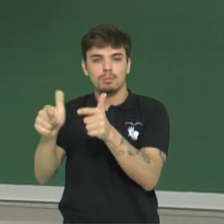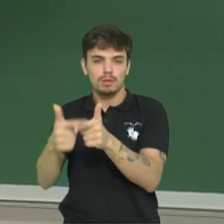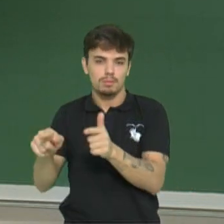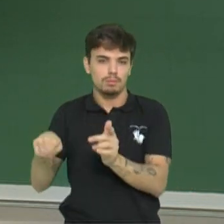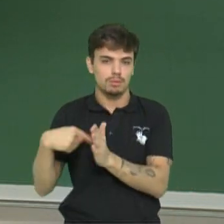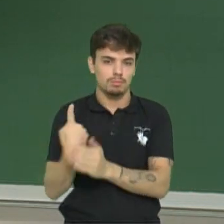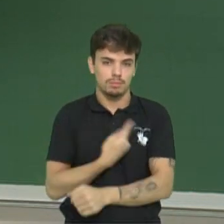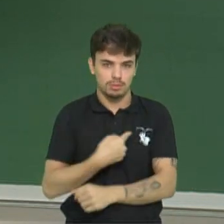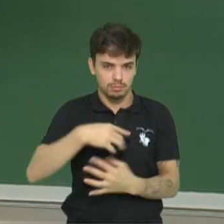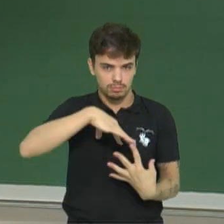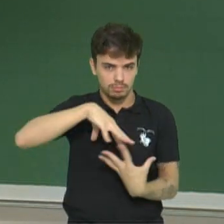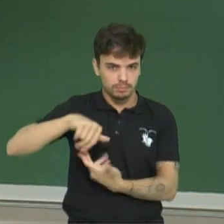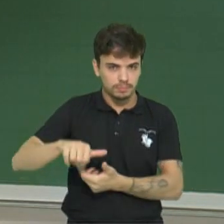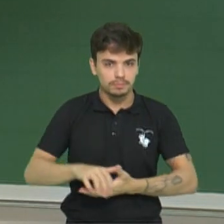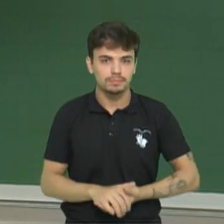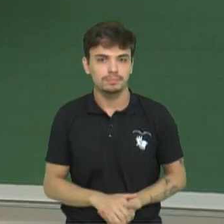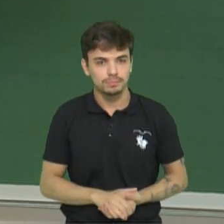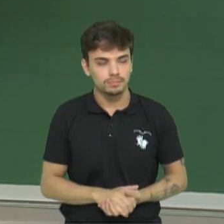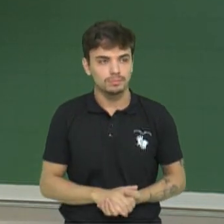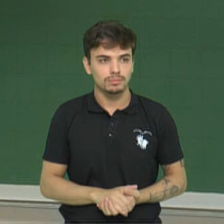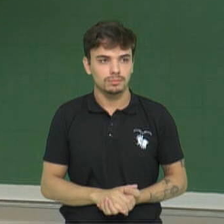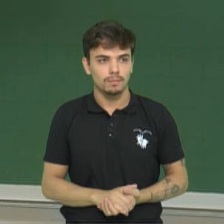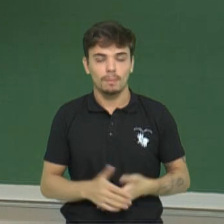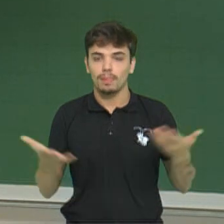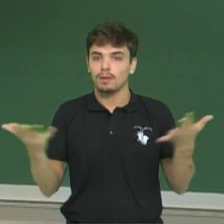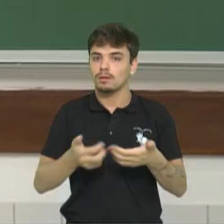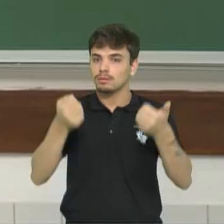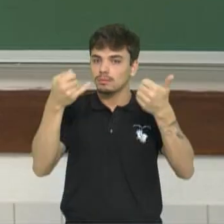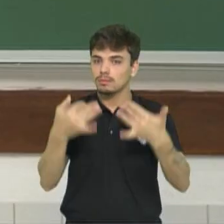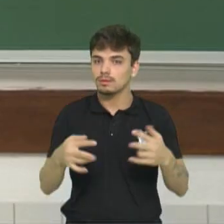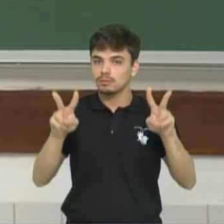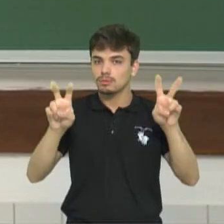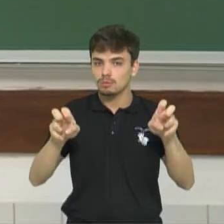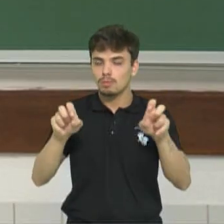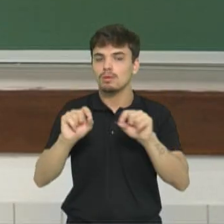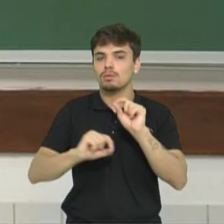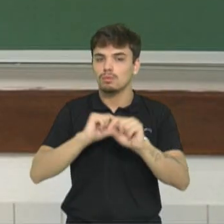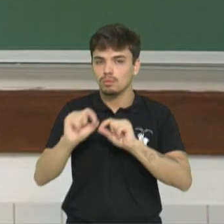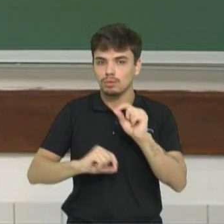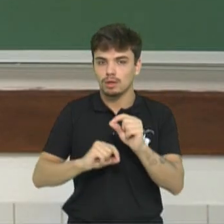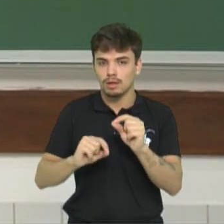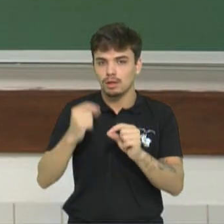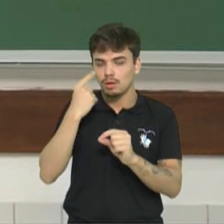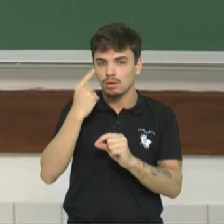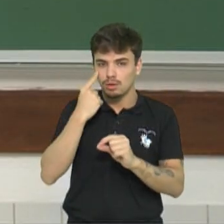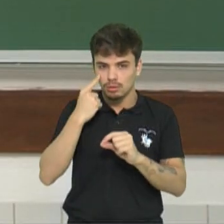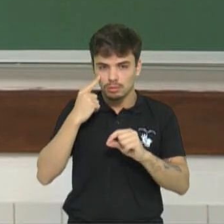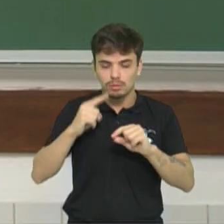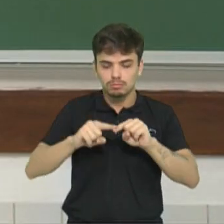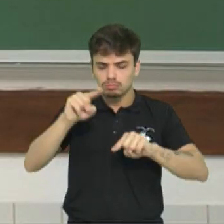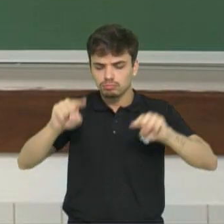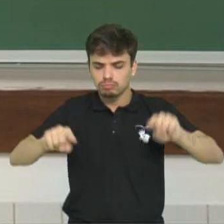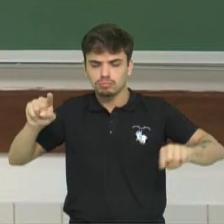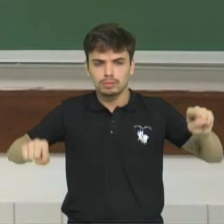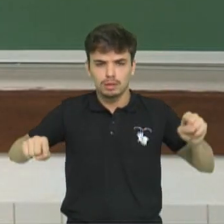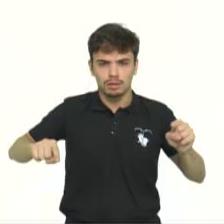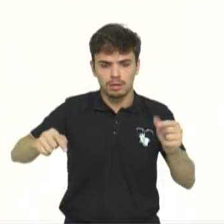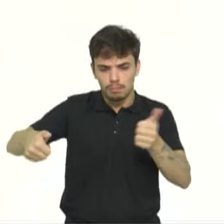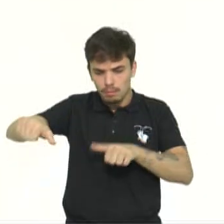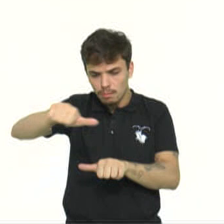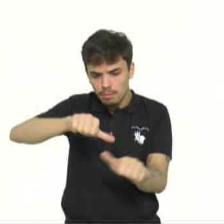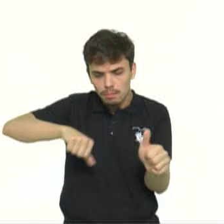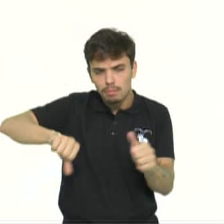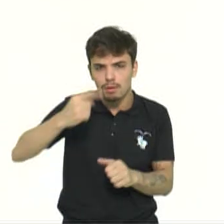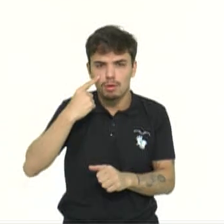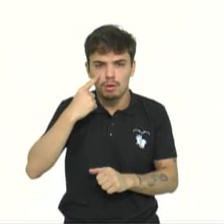para o nosso planeta. Falando agora então do nosso assunto do balanceamento das reações. O balanceamento